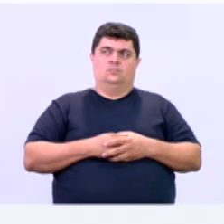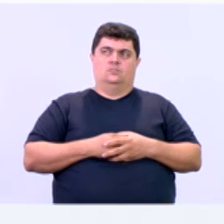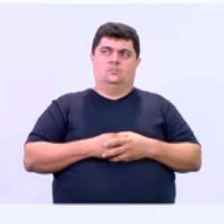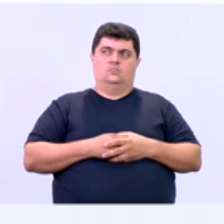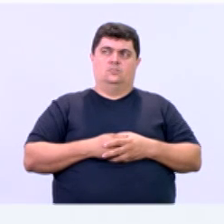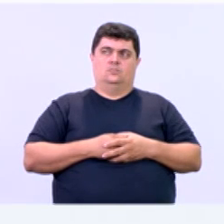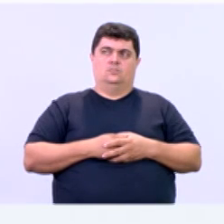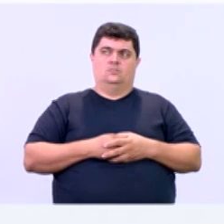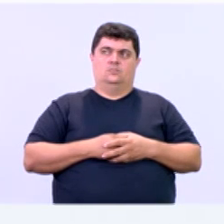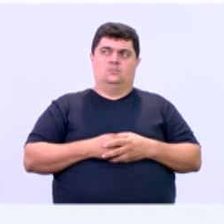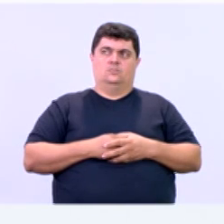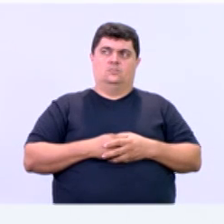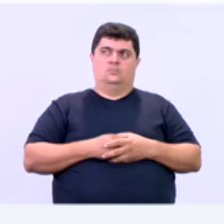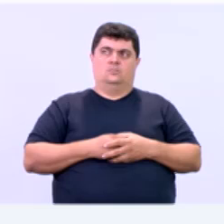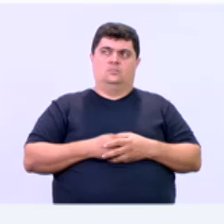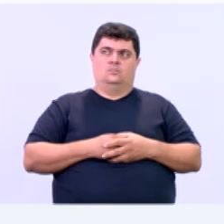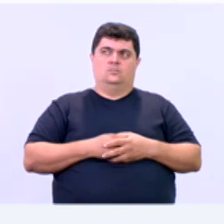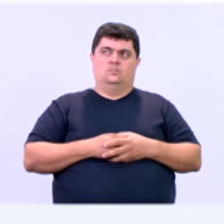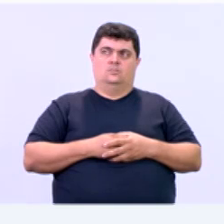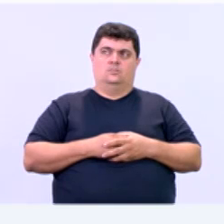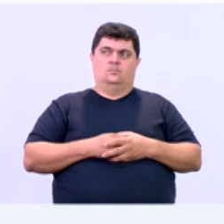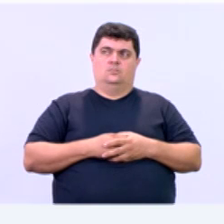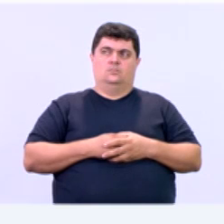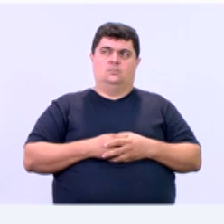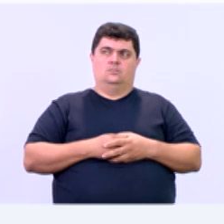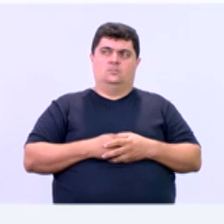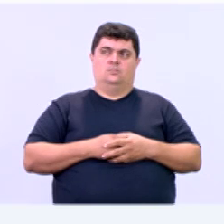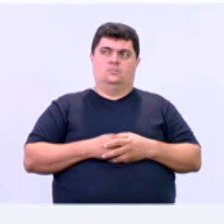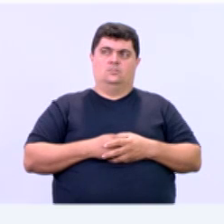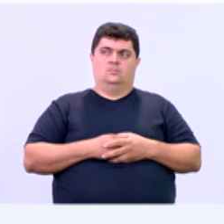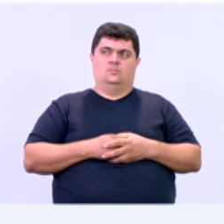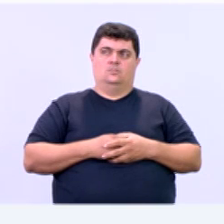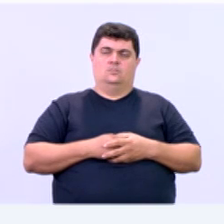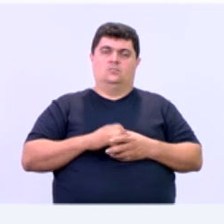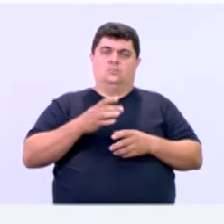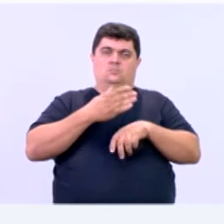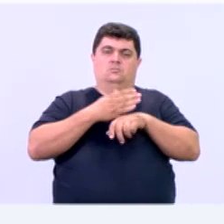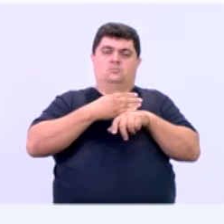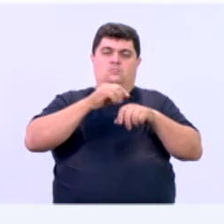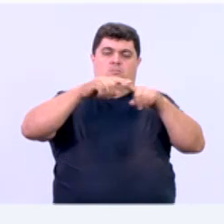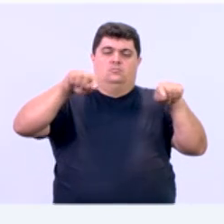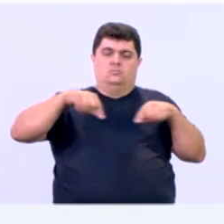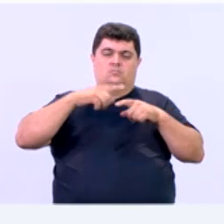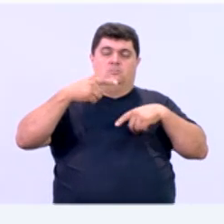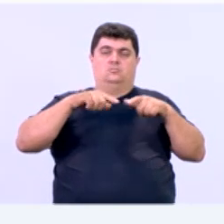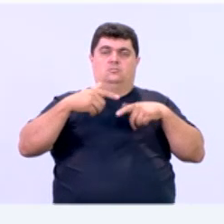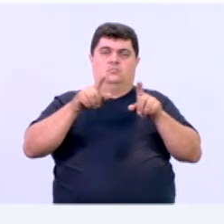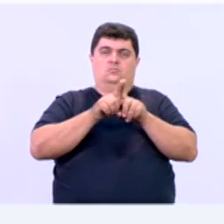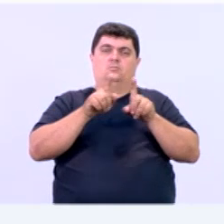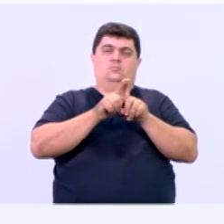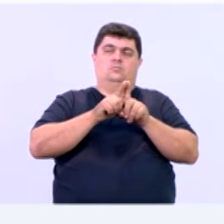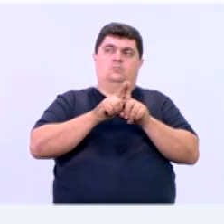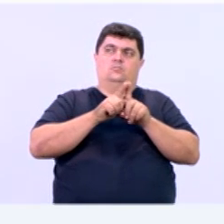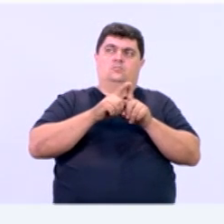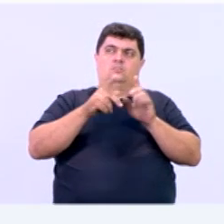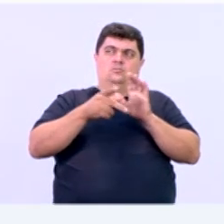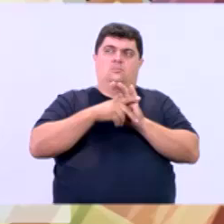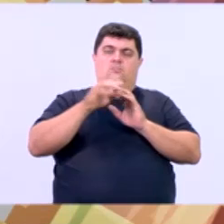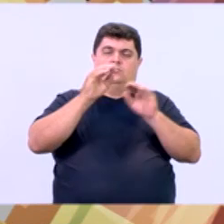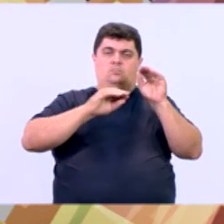lugar que eu for trabalhar, vou colocar aqui na área de trabalho, só como exemplo, extrair o arquivo da atividade de